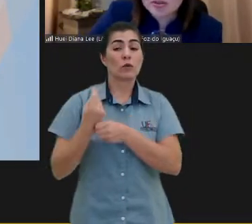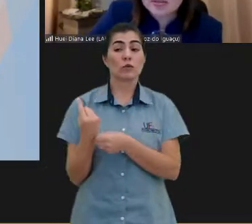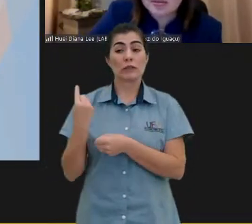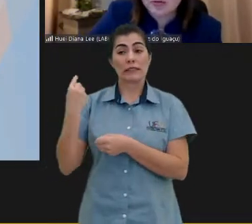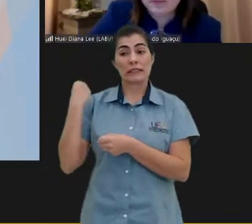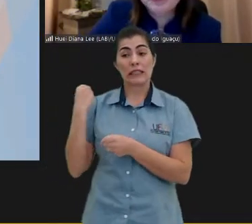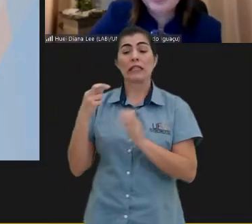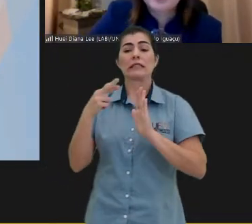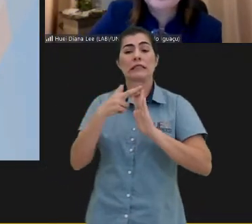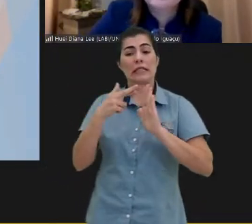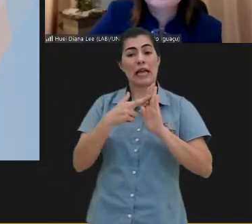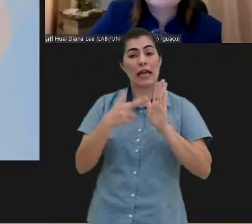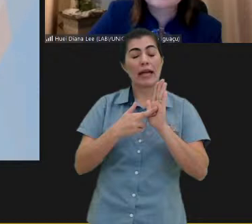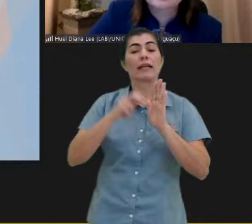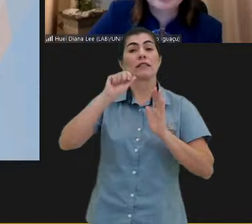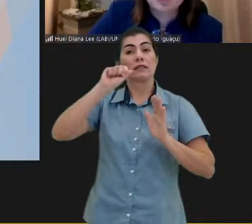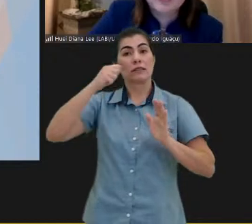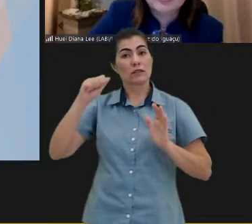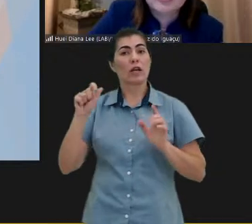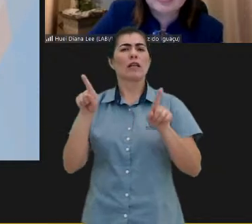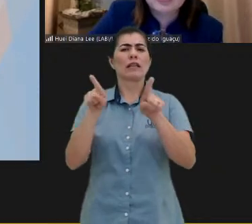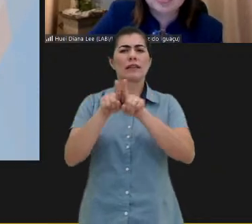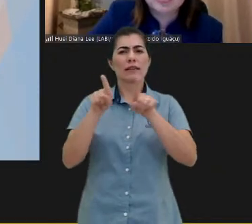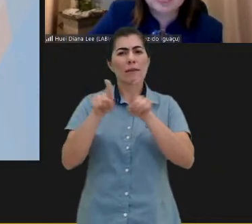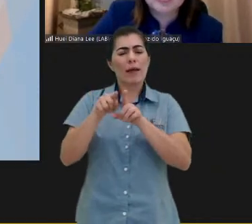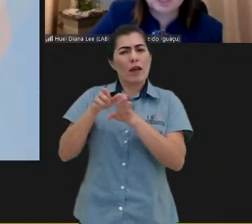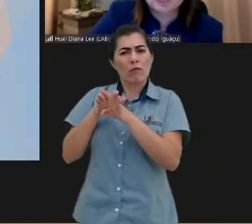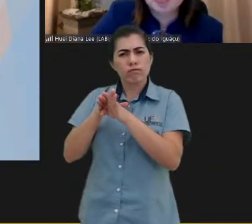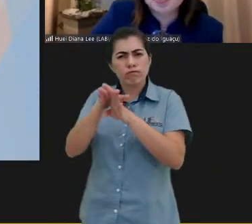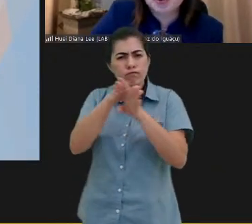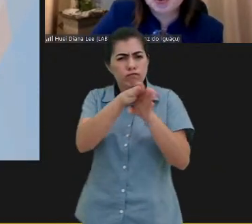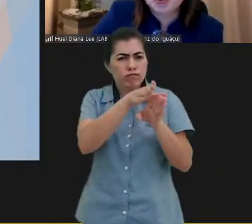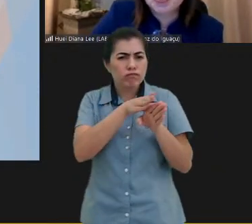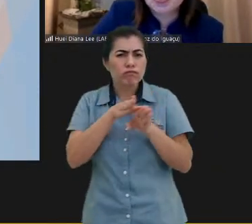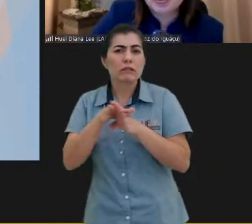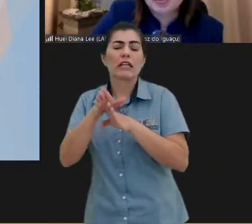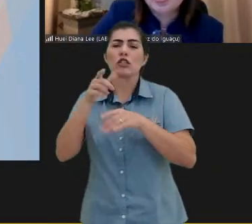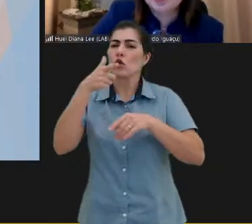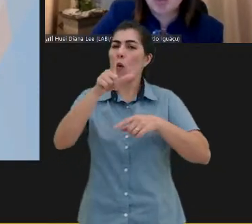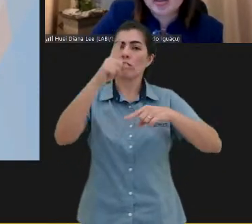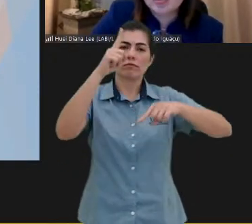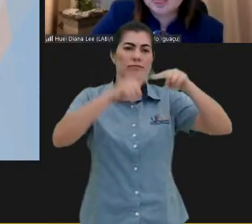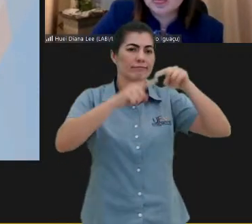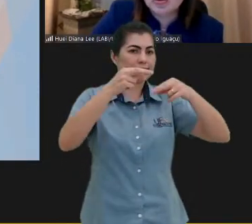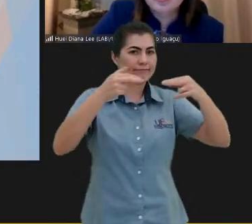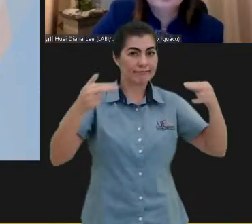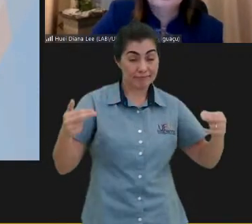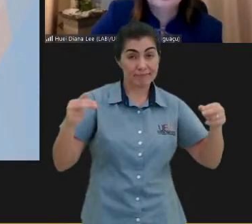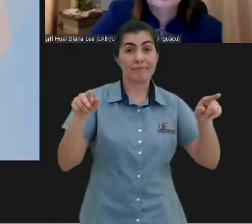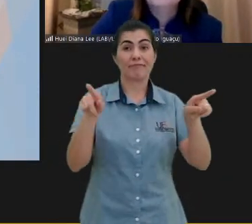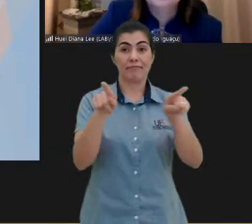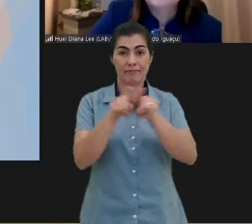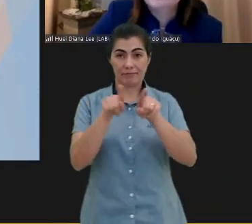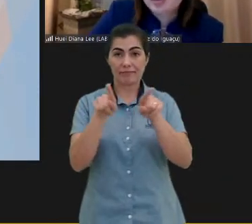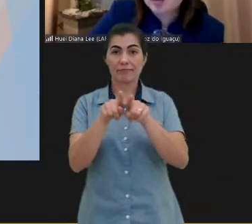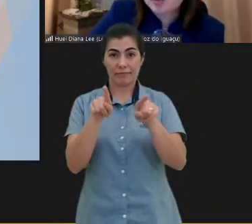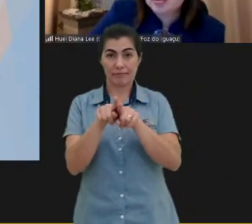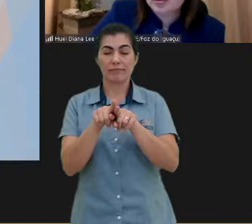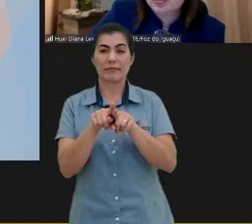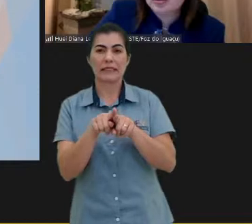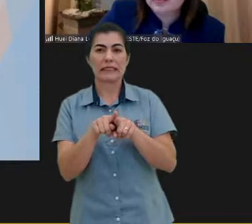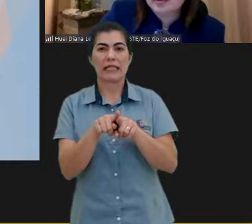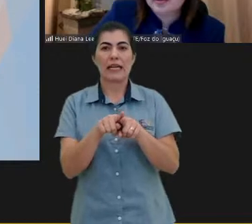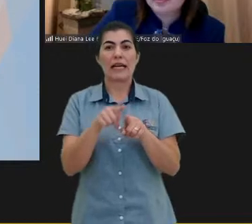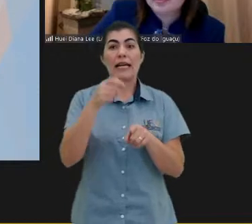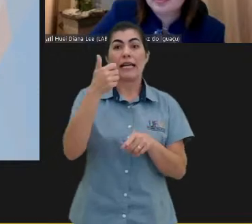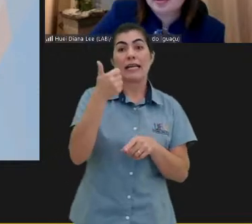de associação para tentar fazer recomendação de outros produtos e só isso elevou em